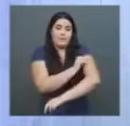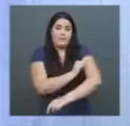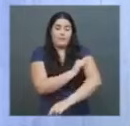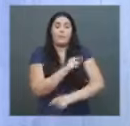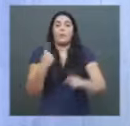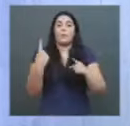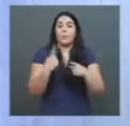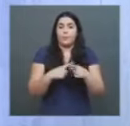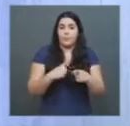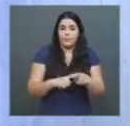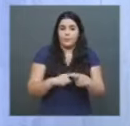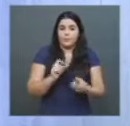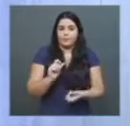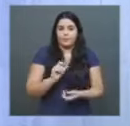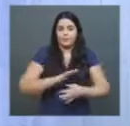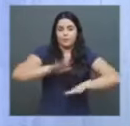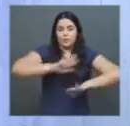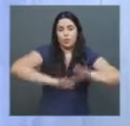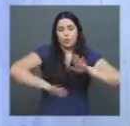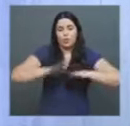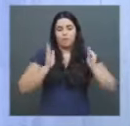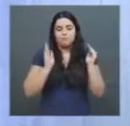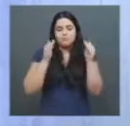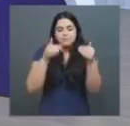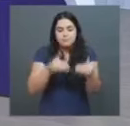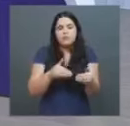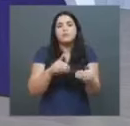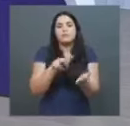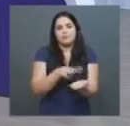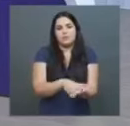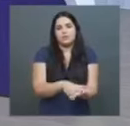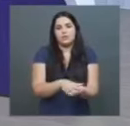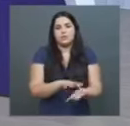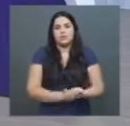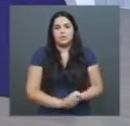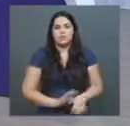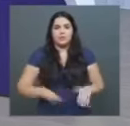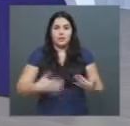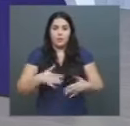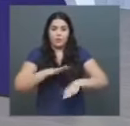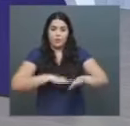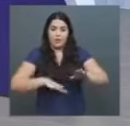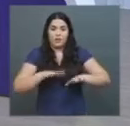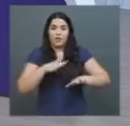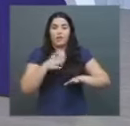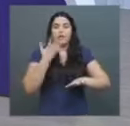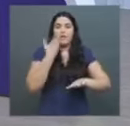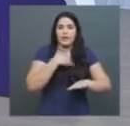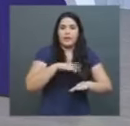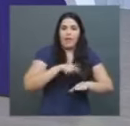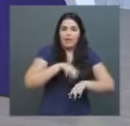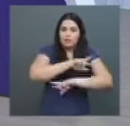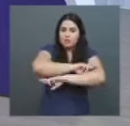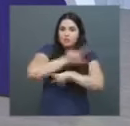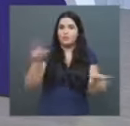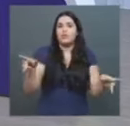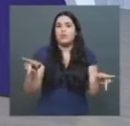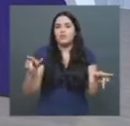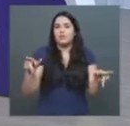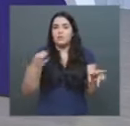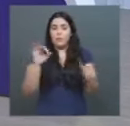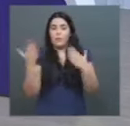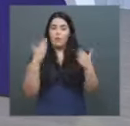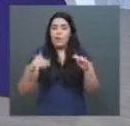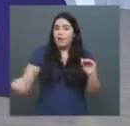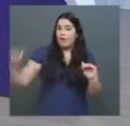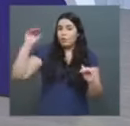está no cuidado direto ao paciente. Ou seja, os cuidados com a criança, eles são totalmente diferentes do que em pacientes adultos